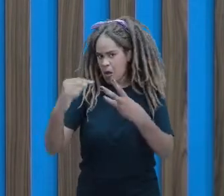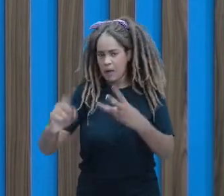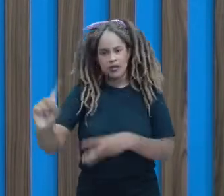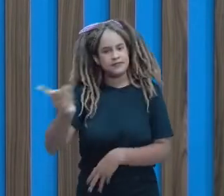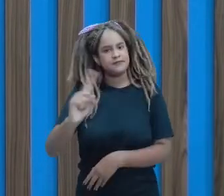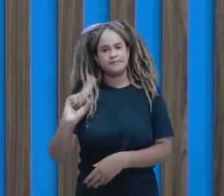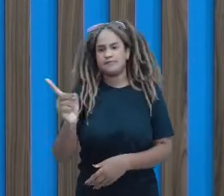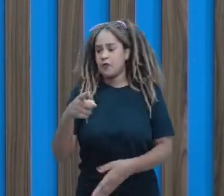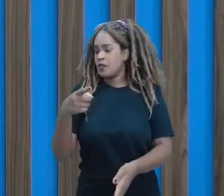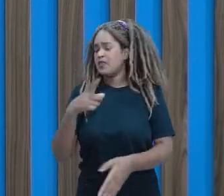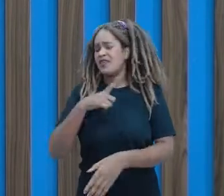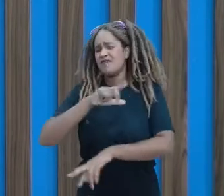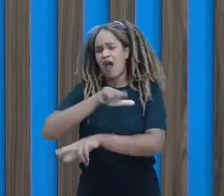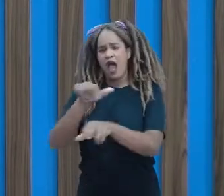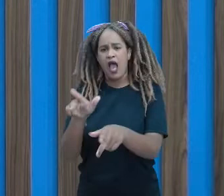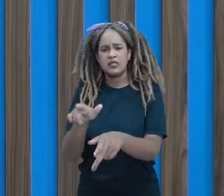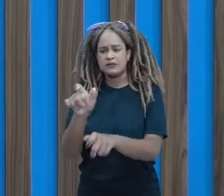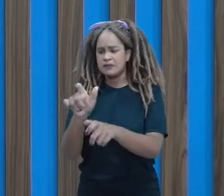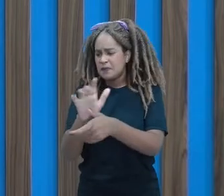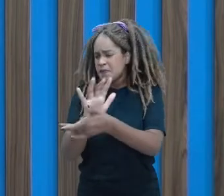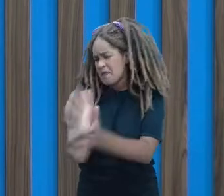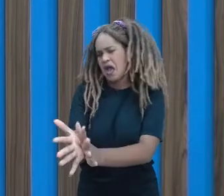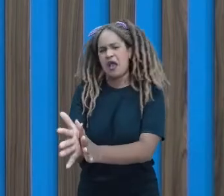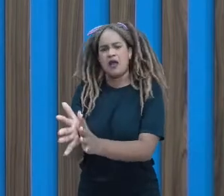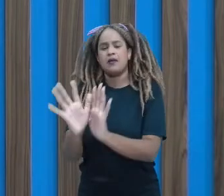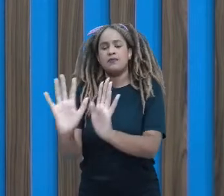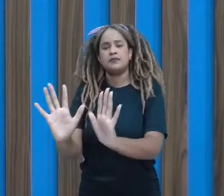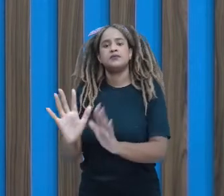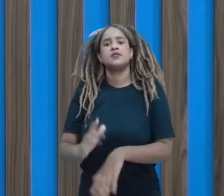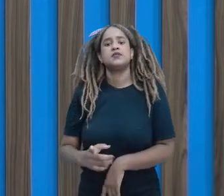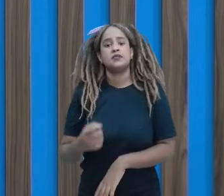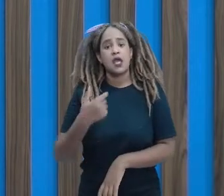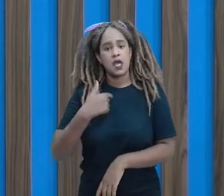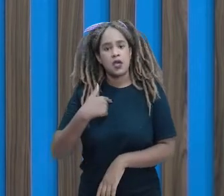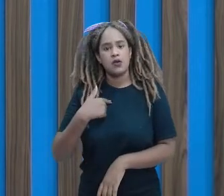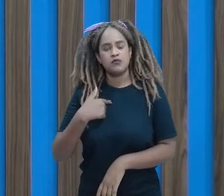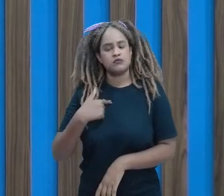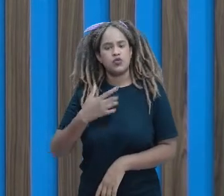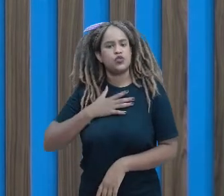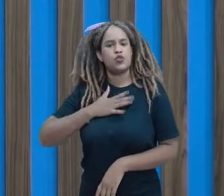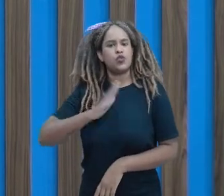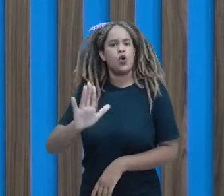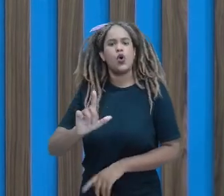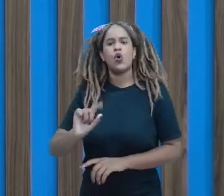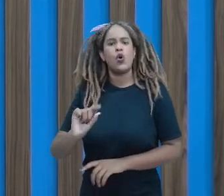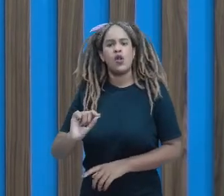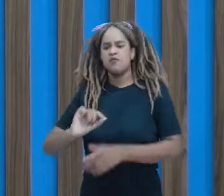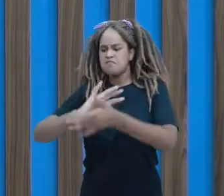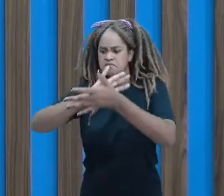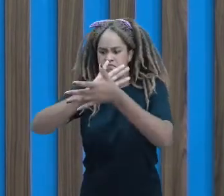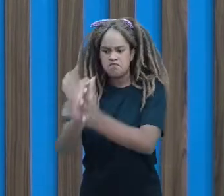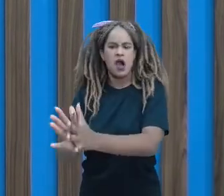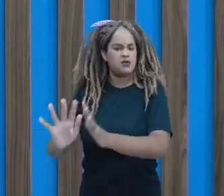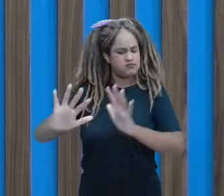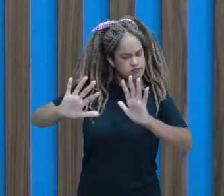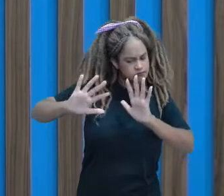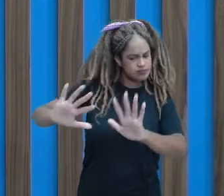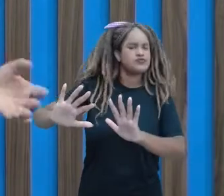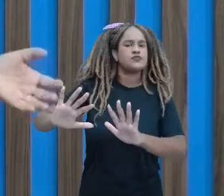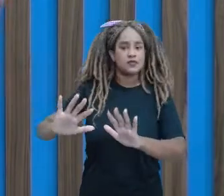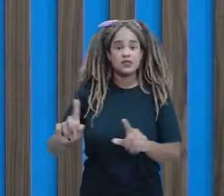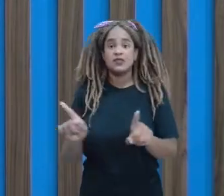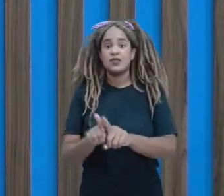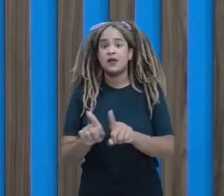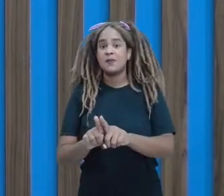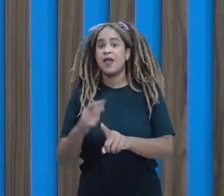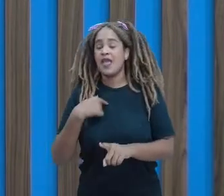porque eu sei que existe aí uma quantidade muito grande. Verdade. Então, a minha repulsão é em relação ao preconceito e